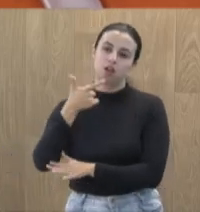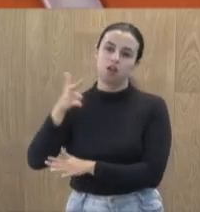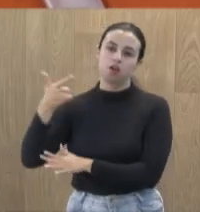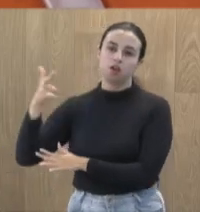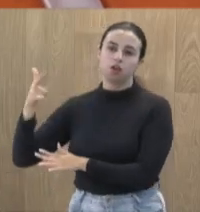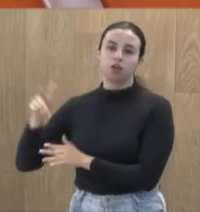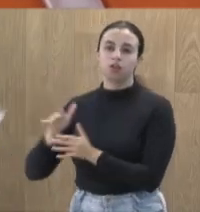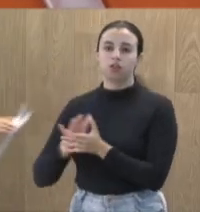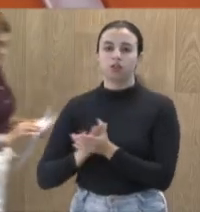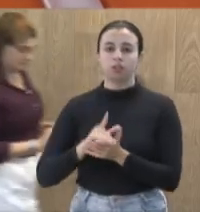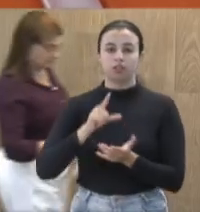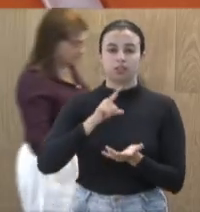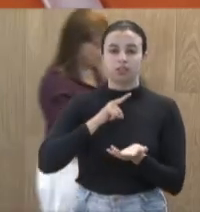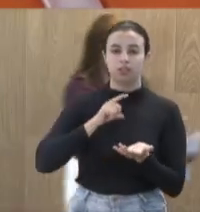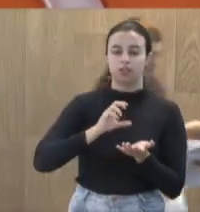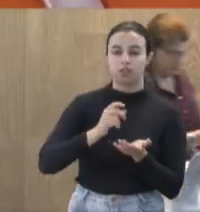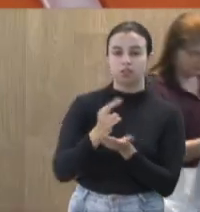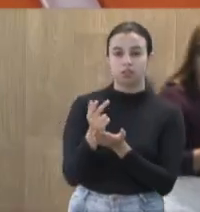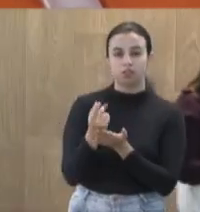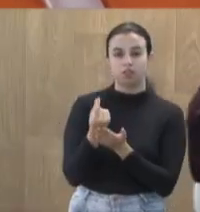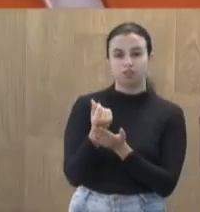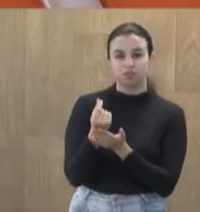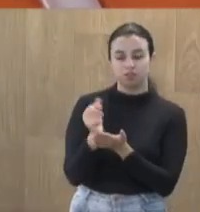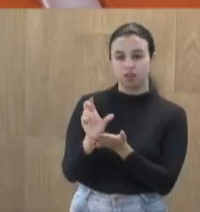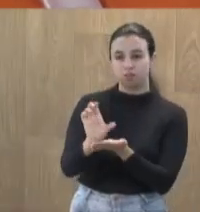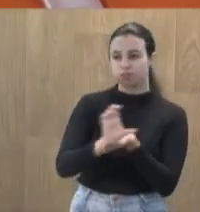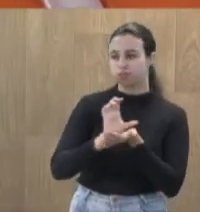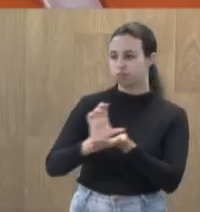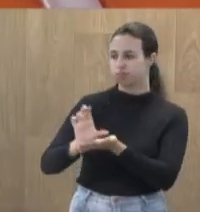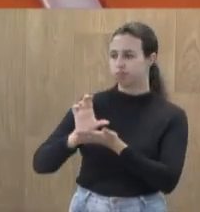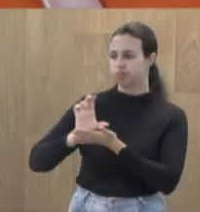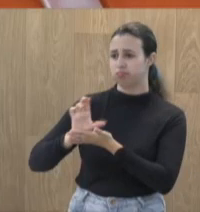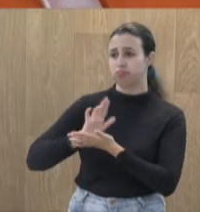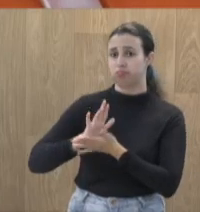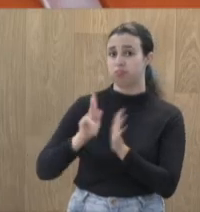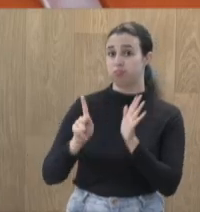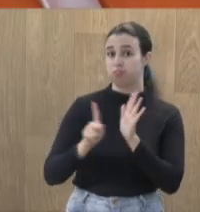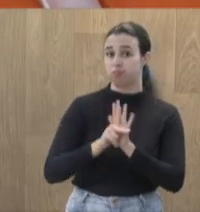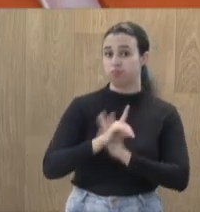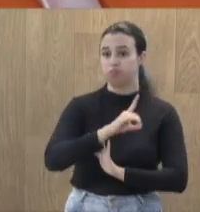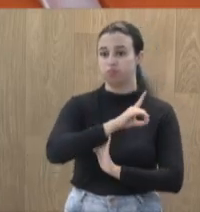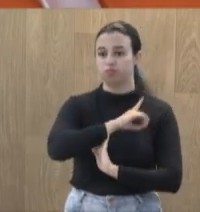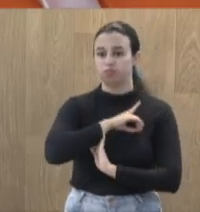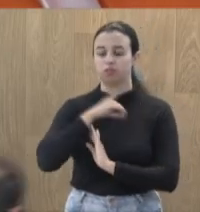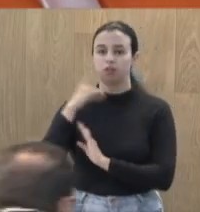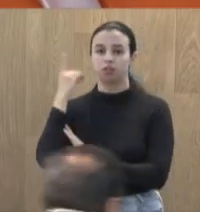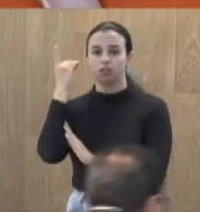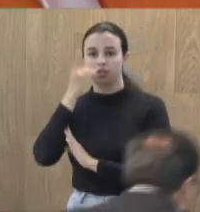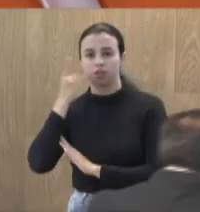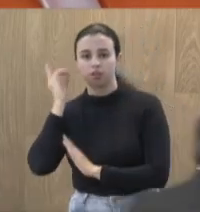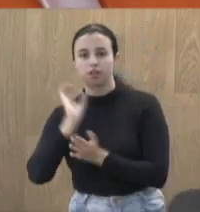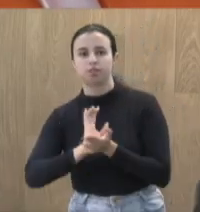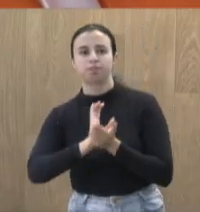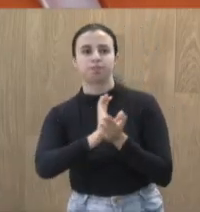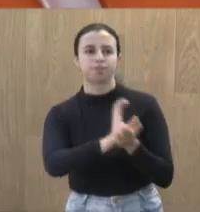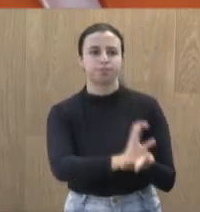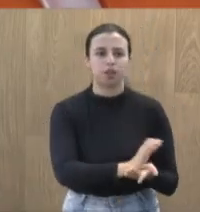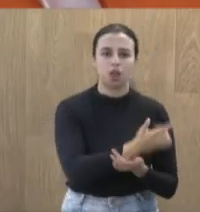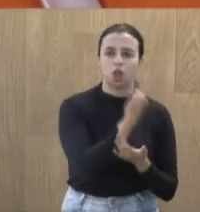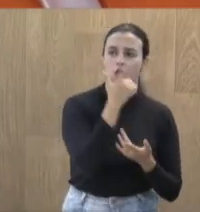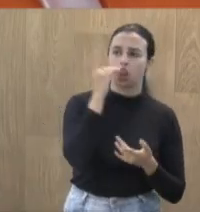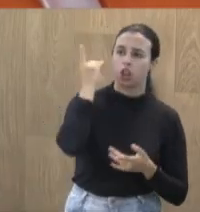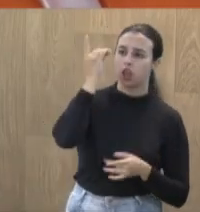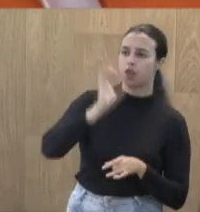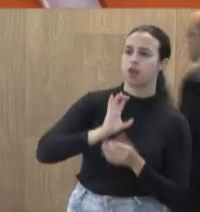Vem tanto dinheiro para Divinópolis, deputado destinou tanto, não sei quem destinou tanto, e aonde está